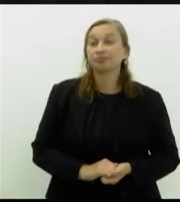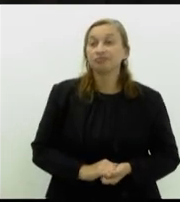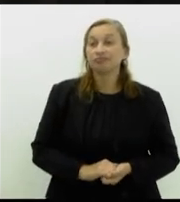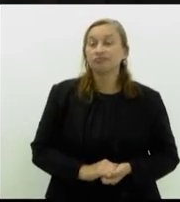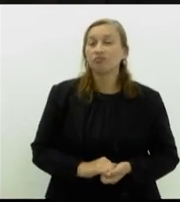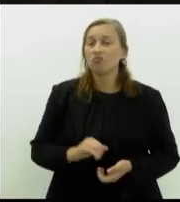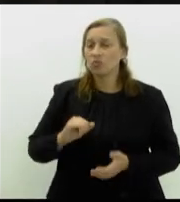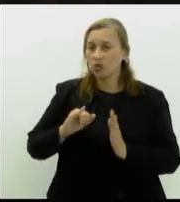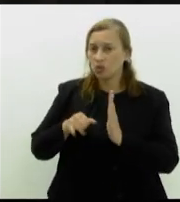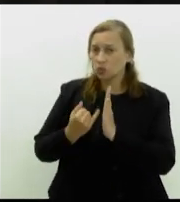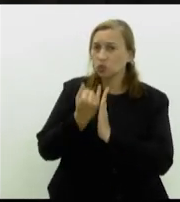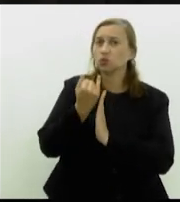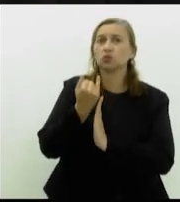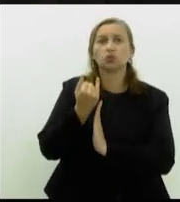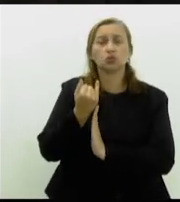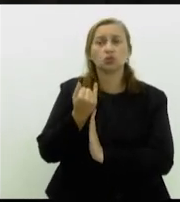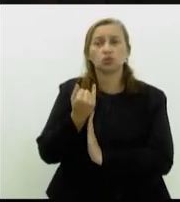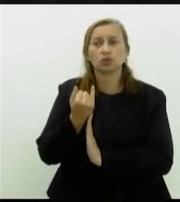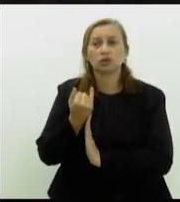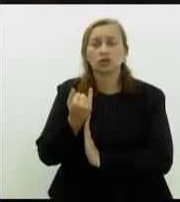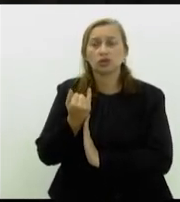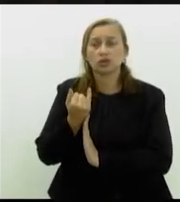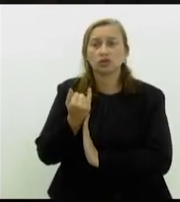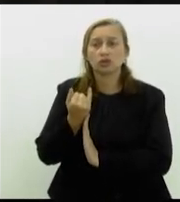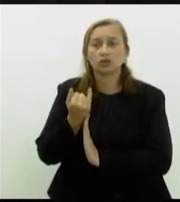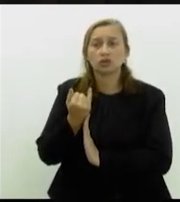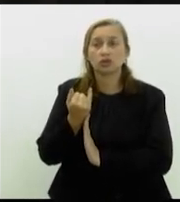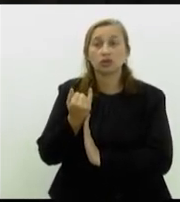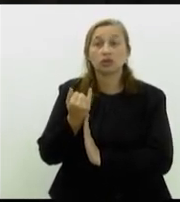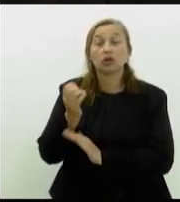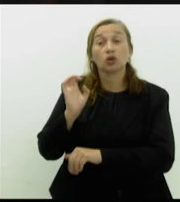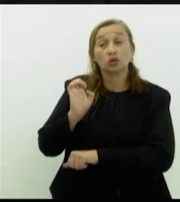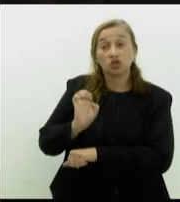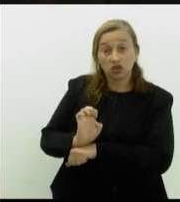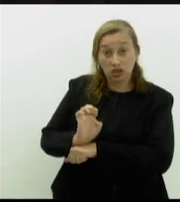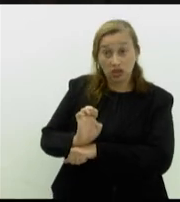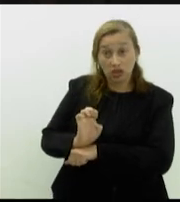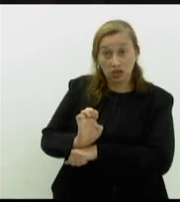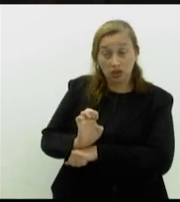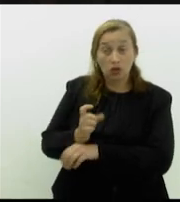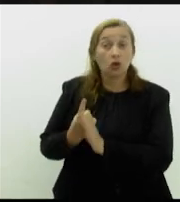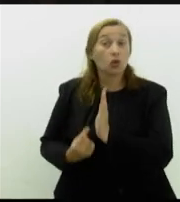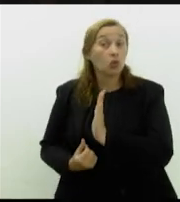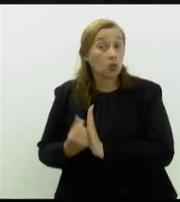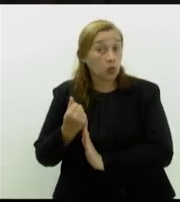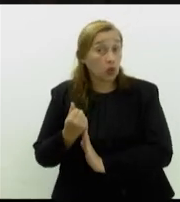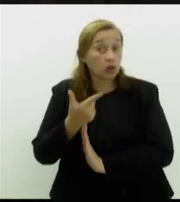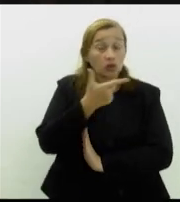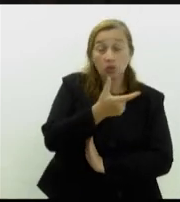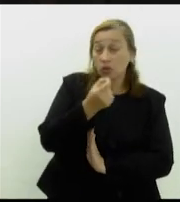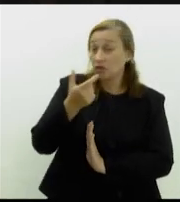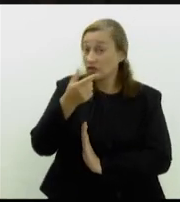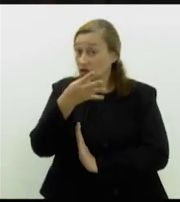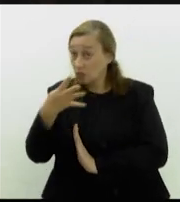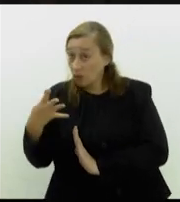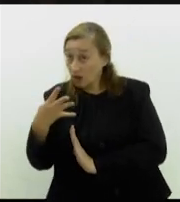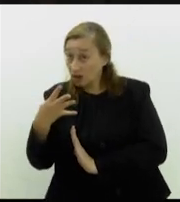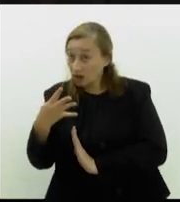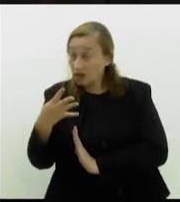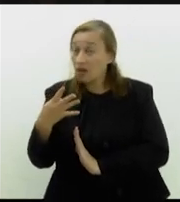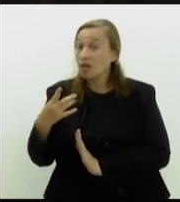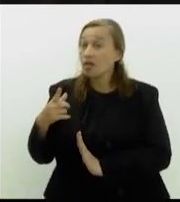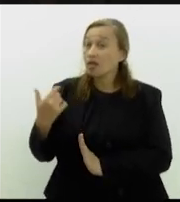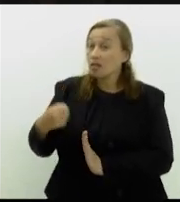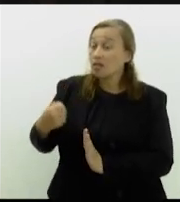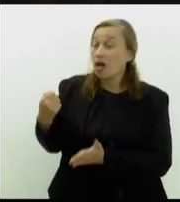esses juros extorsivos fazem com que o Estado, no orçamento de 24, tenha que